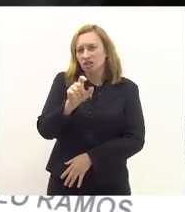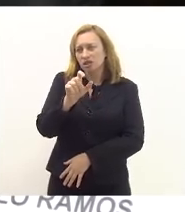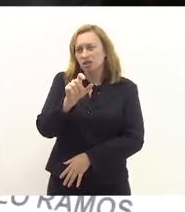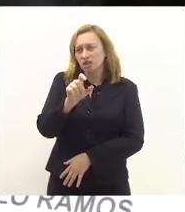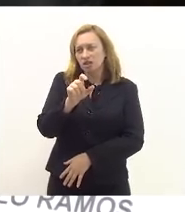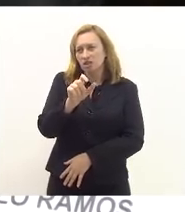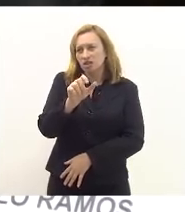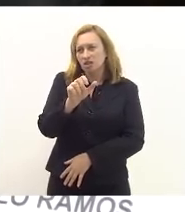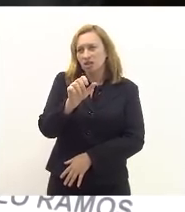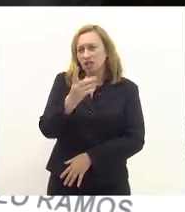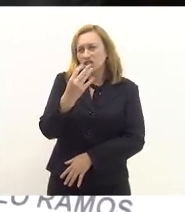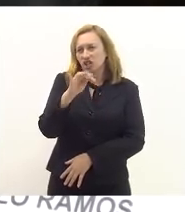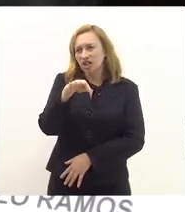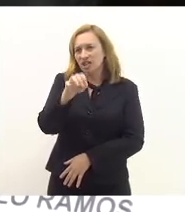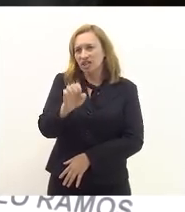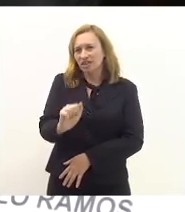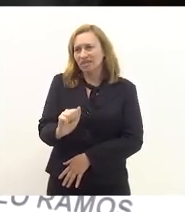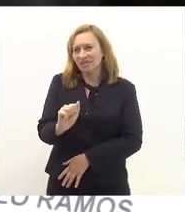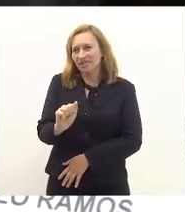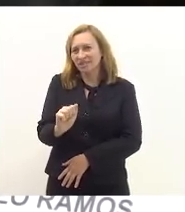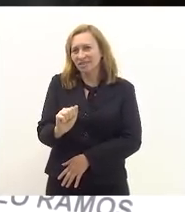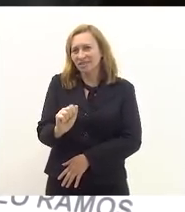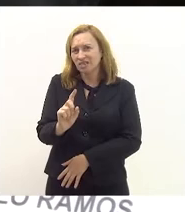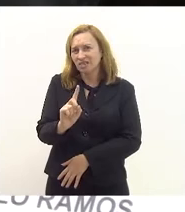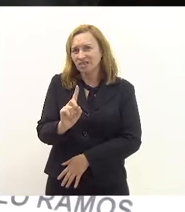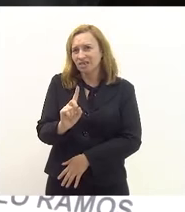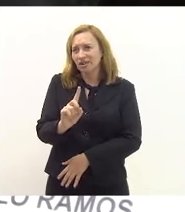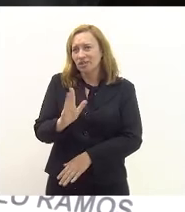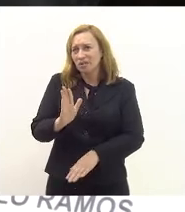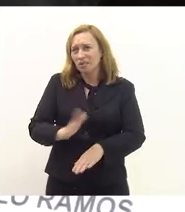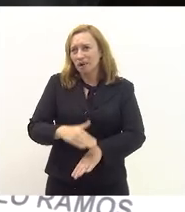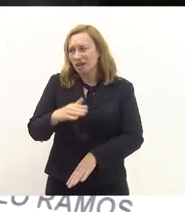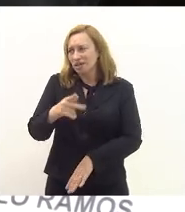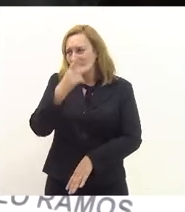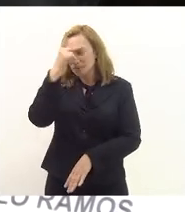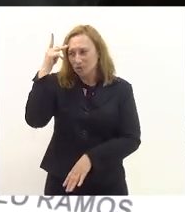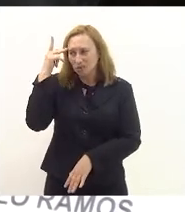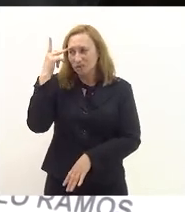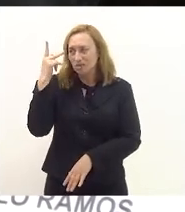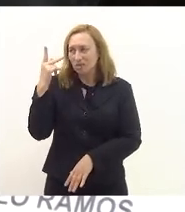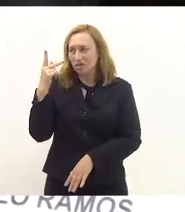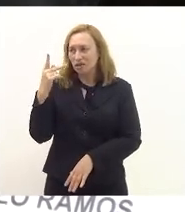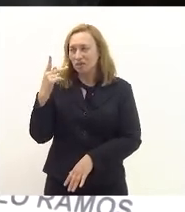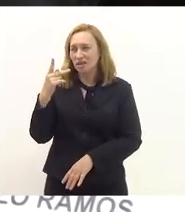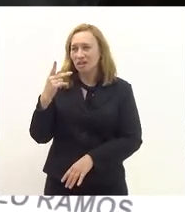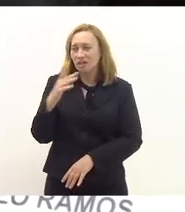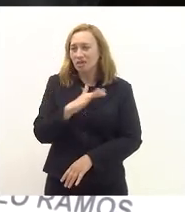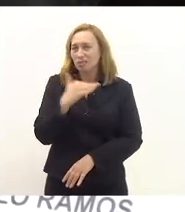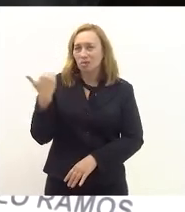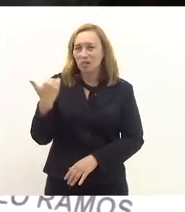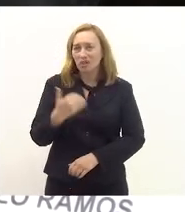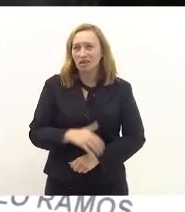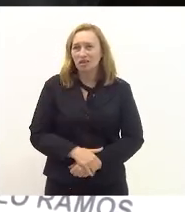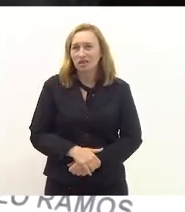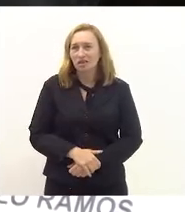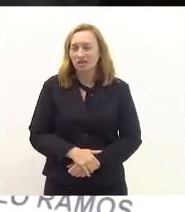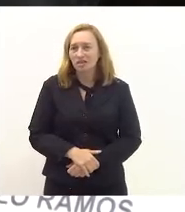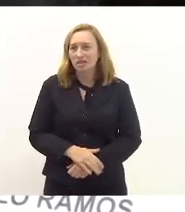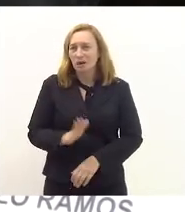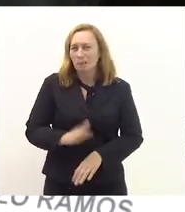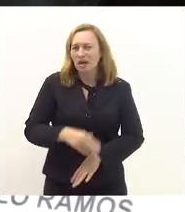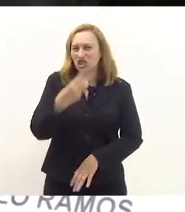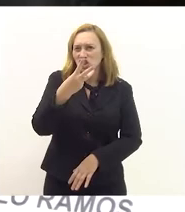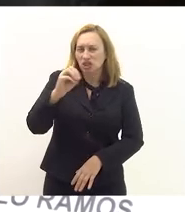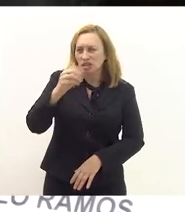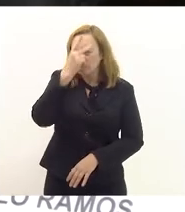Não foram 25 pessoas que morreram, porque eu tive contato aqui, e hoje de tarde, e aqui, com pessoas que disseram que morreram mais de